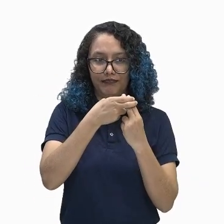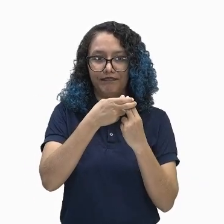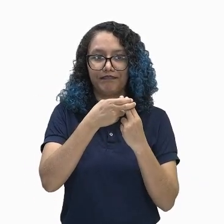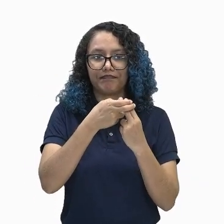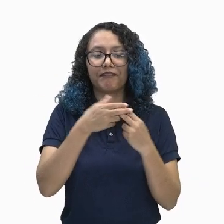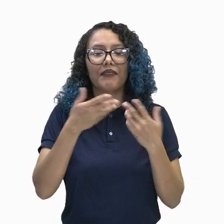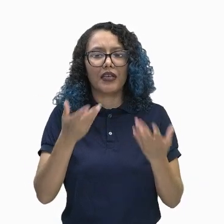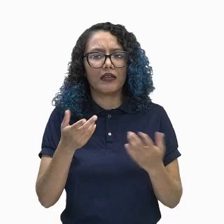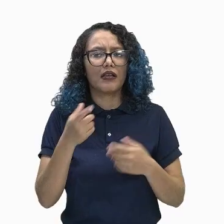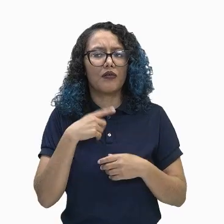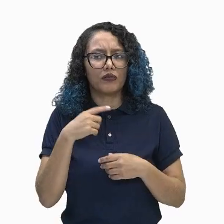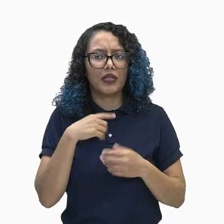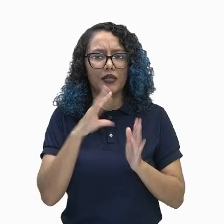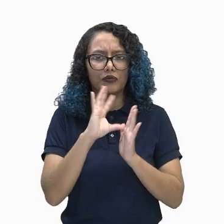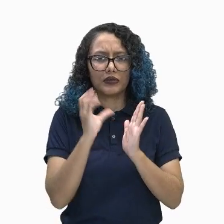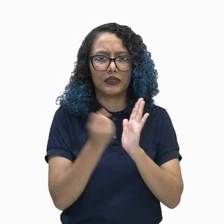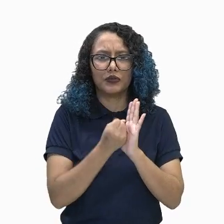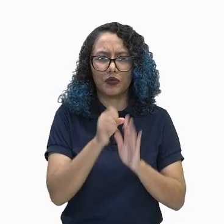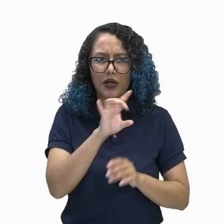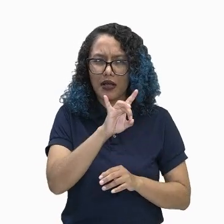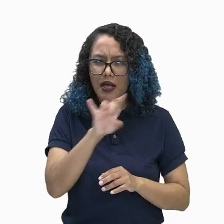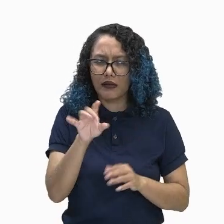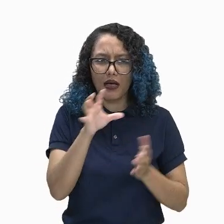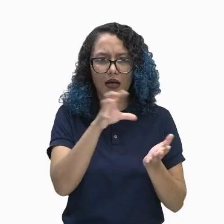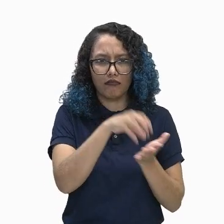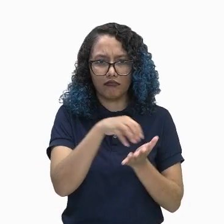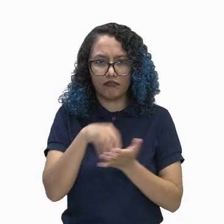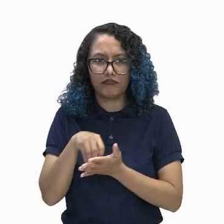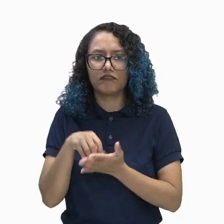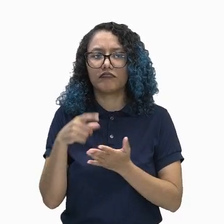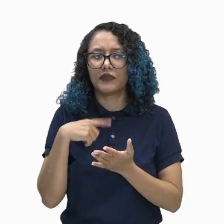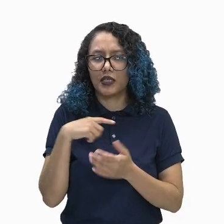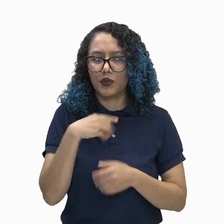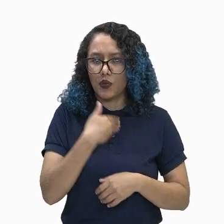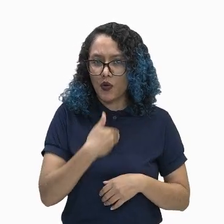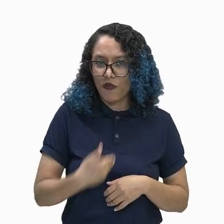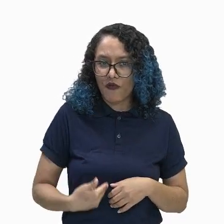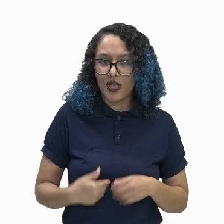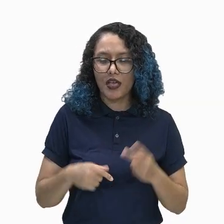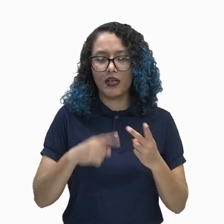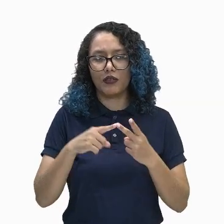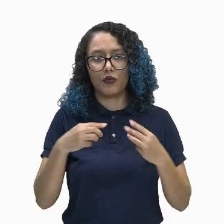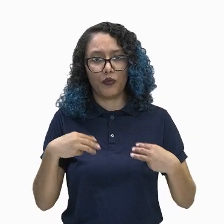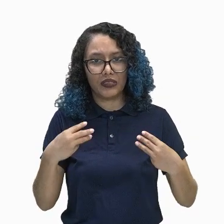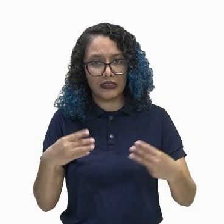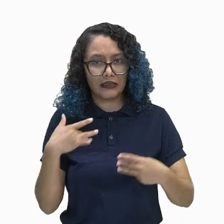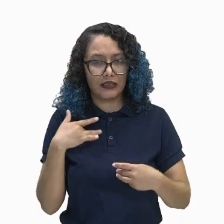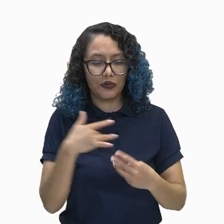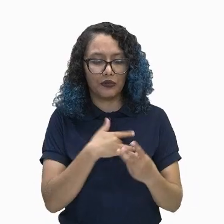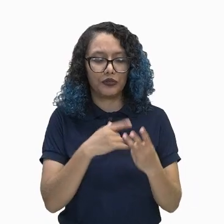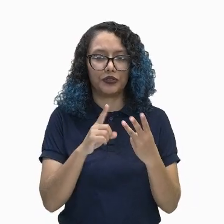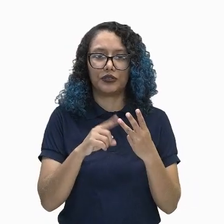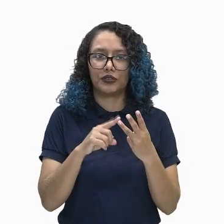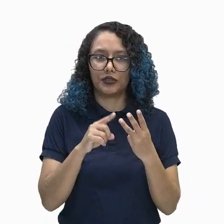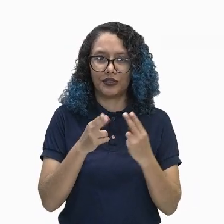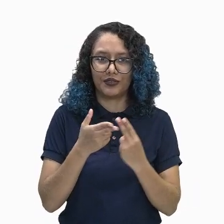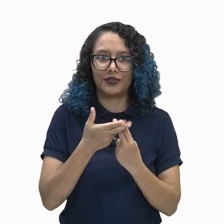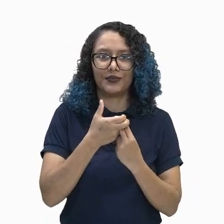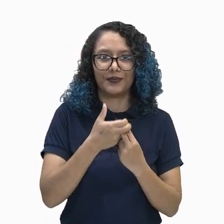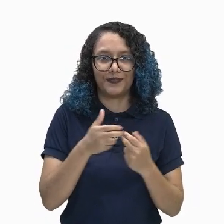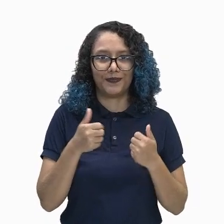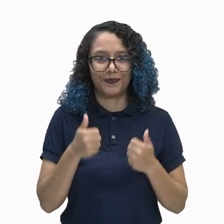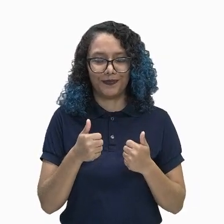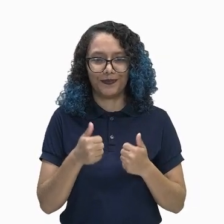temos os símbolos de cada um desses lugares aí, ou seja, do Governo Federal, do Ministério da Saúde e do Sistema Único de Saúde